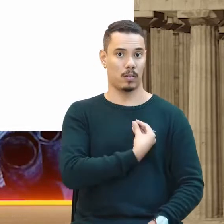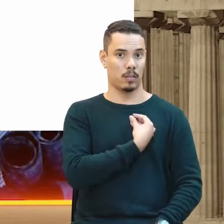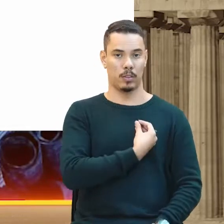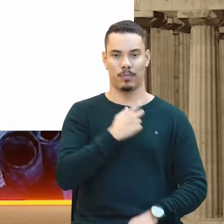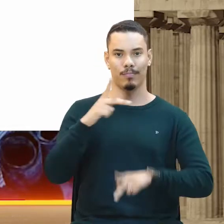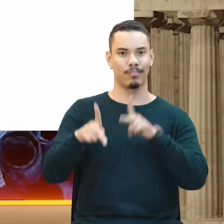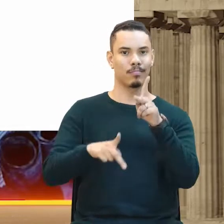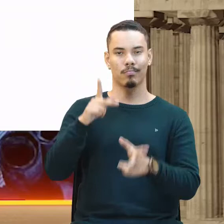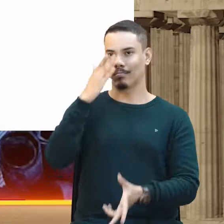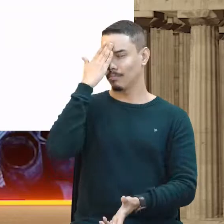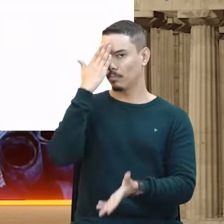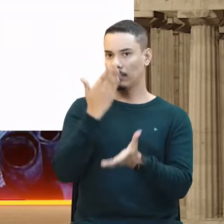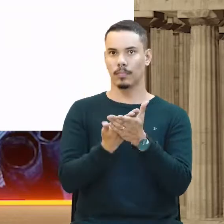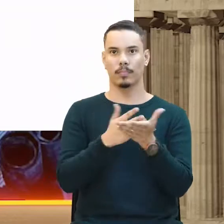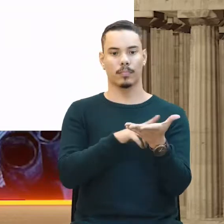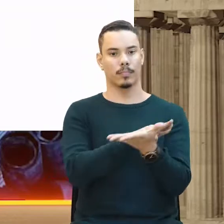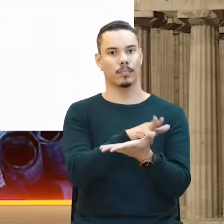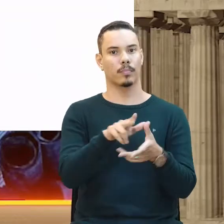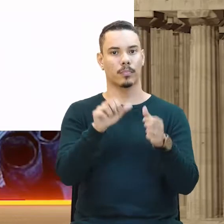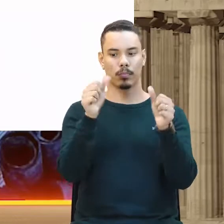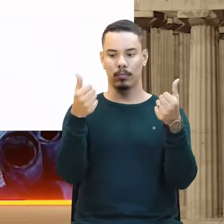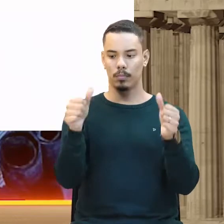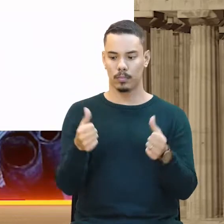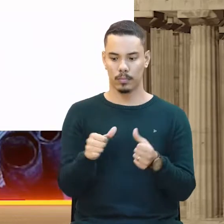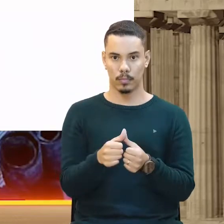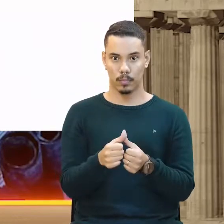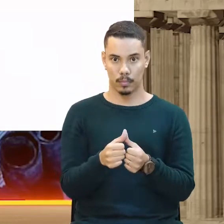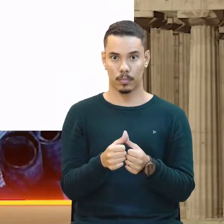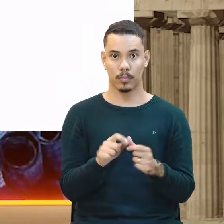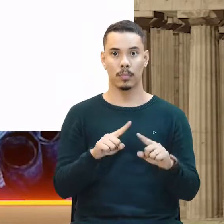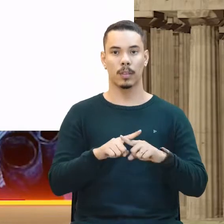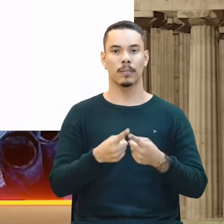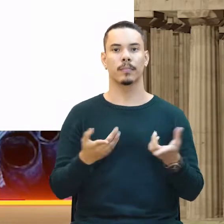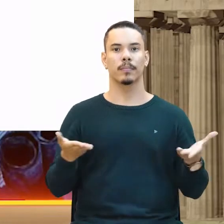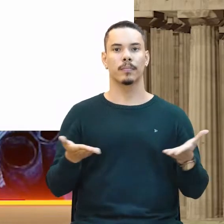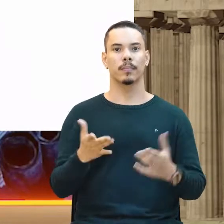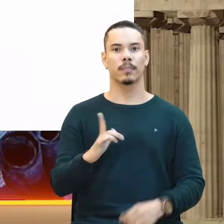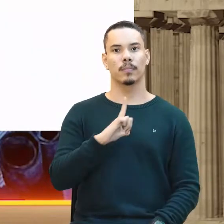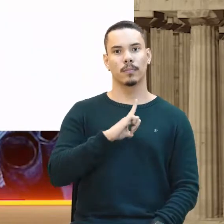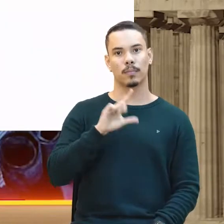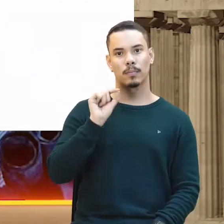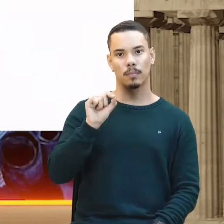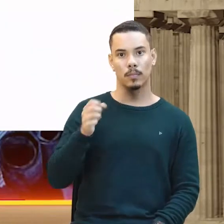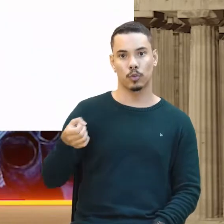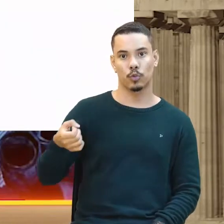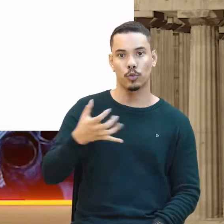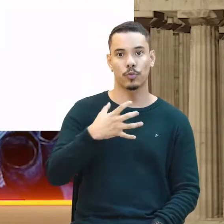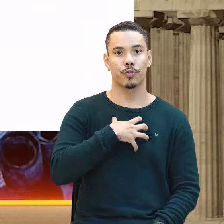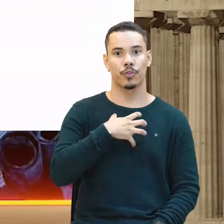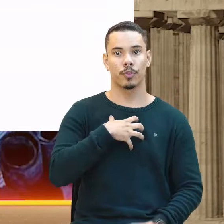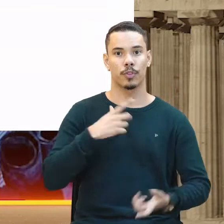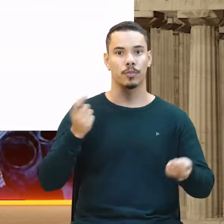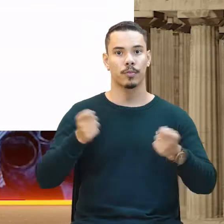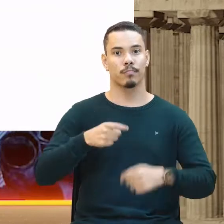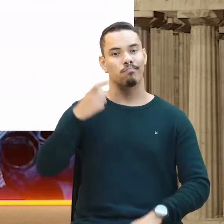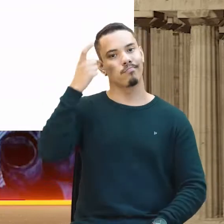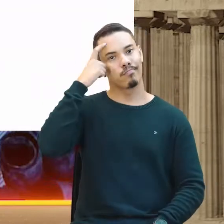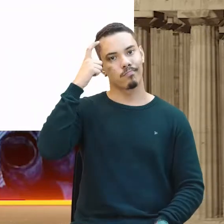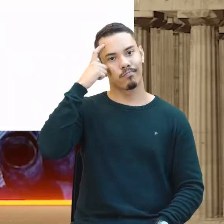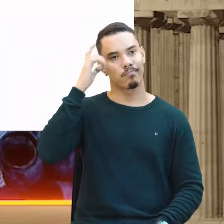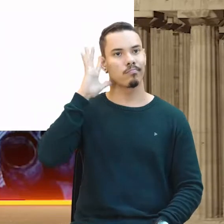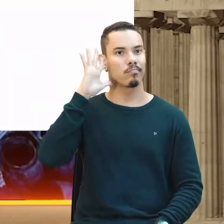na crença em vários deuses. E agora temos uma nova forma de pensar, que agora